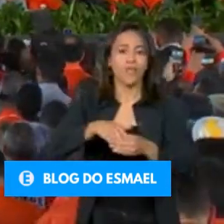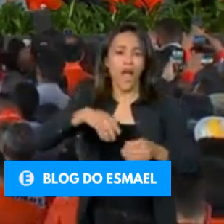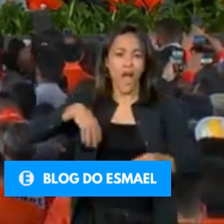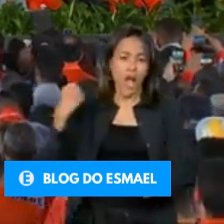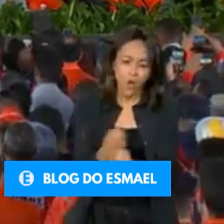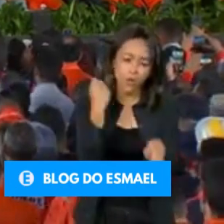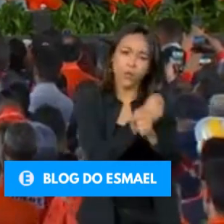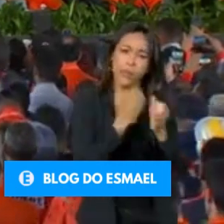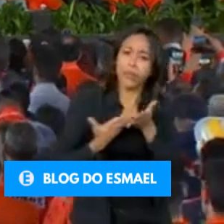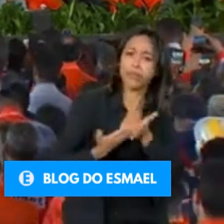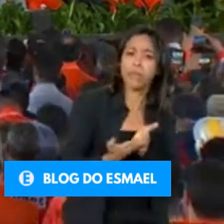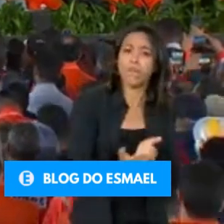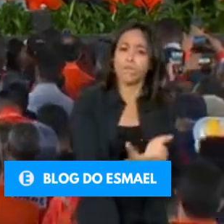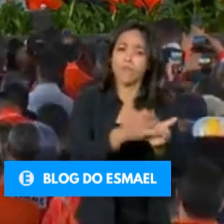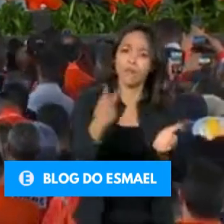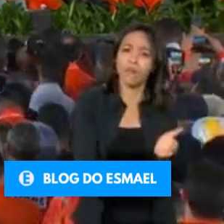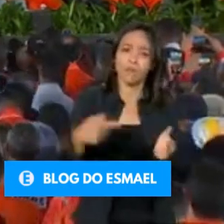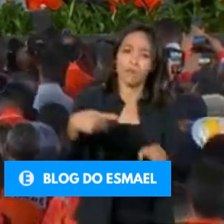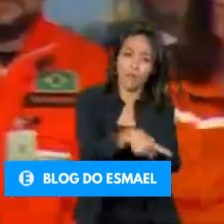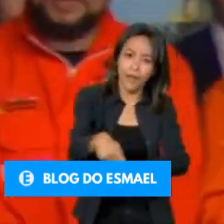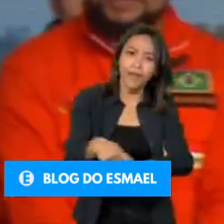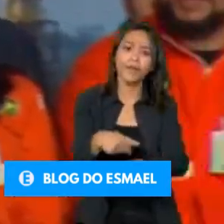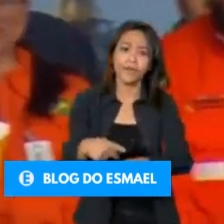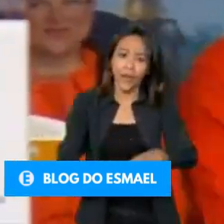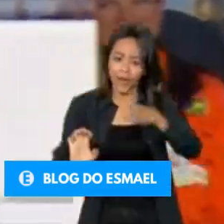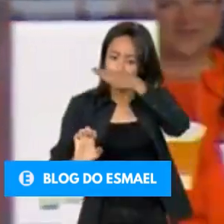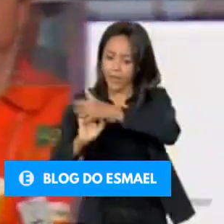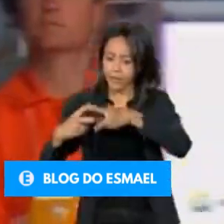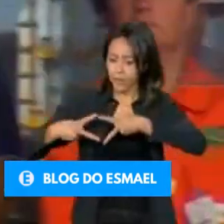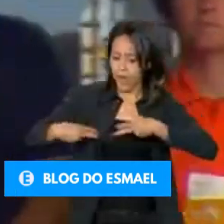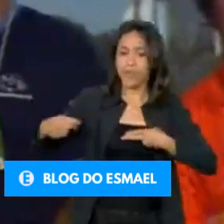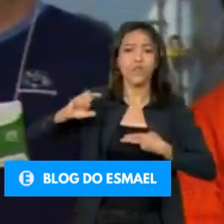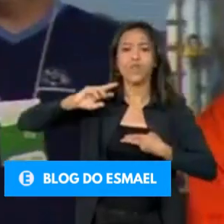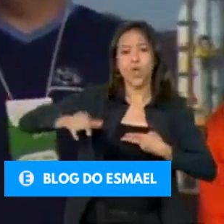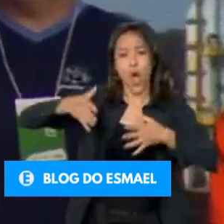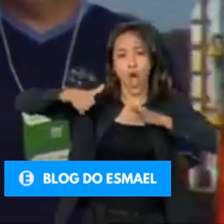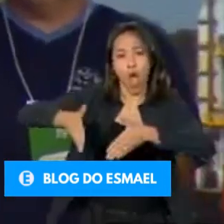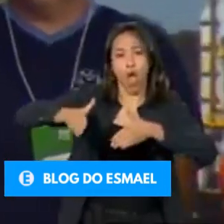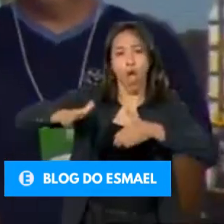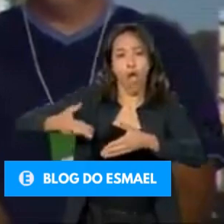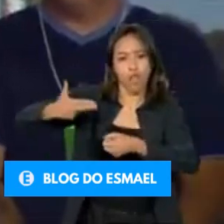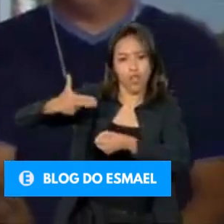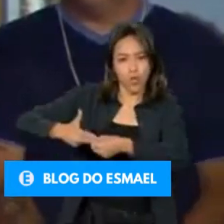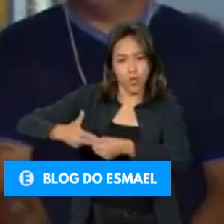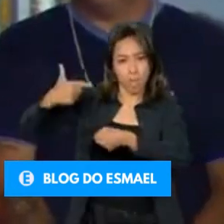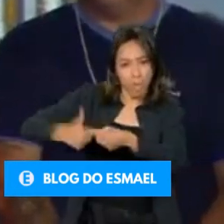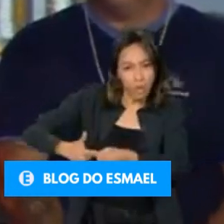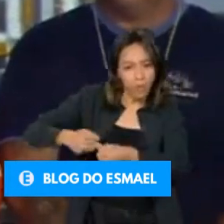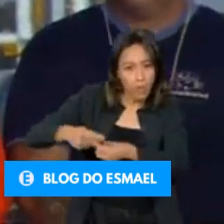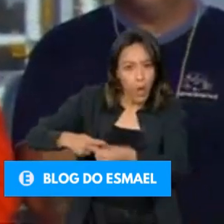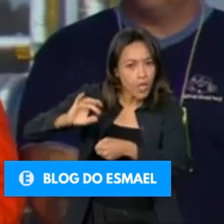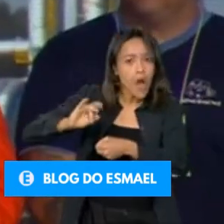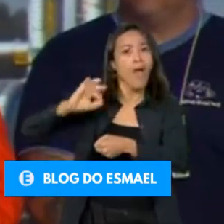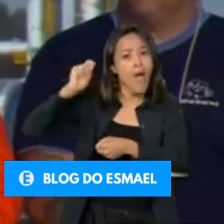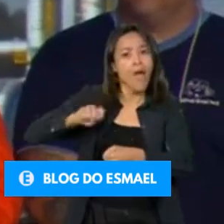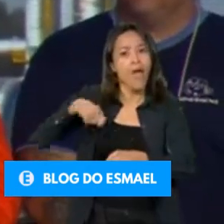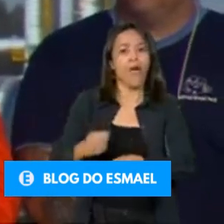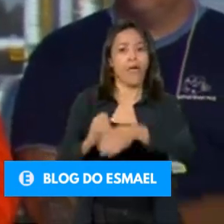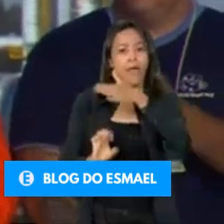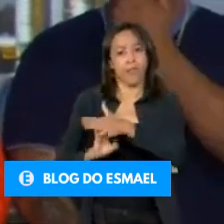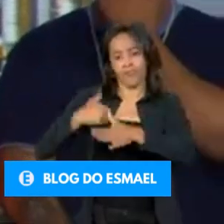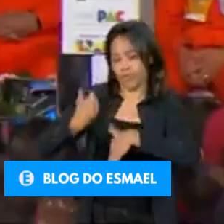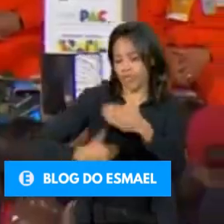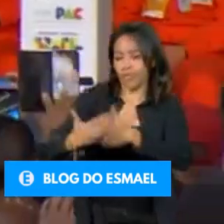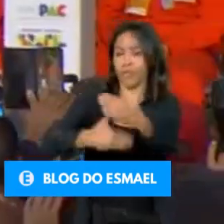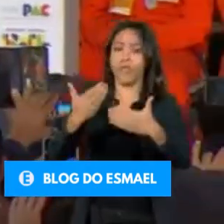navio nesse país, a fazer barco. A Petrobras não é uma indústria de petróleo, a Petrobras é uma indústria de desenvolvimento nesse país, é